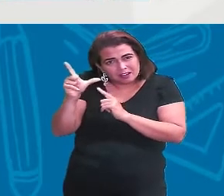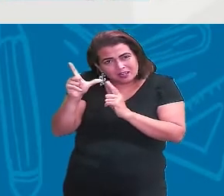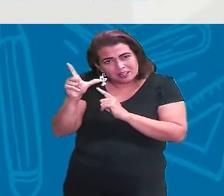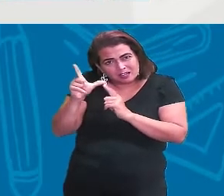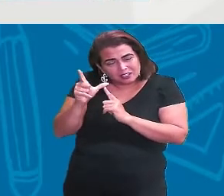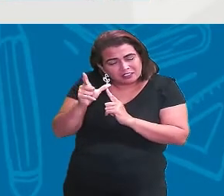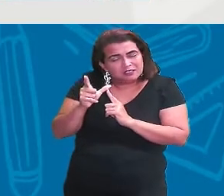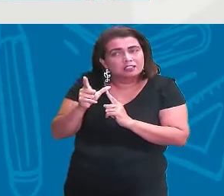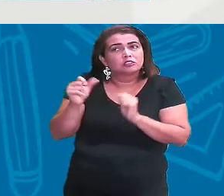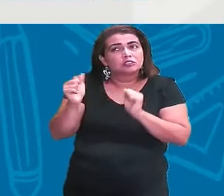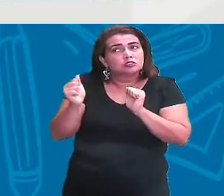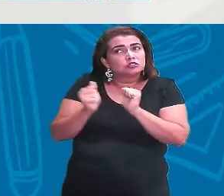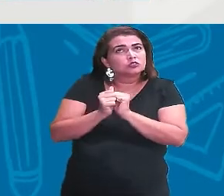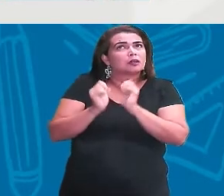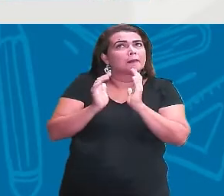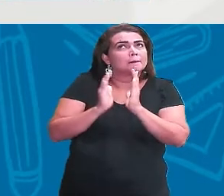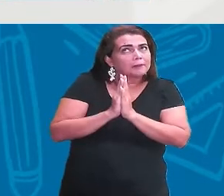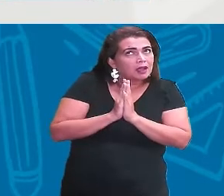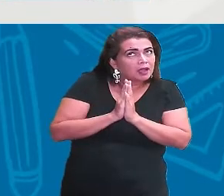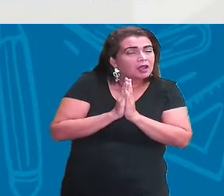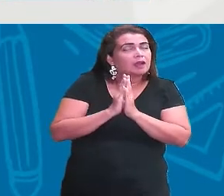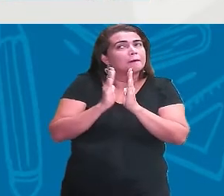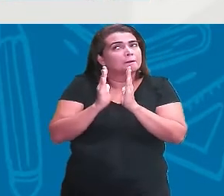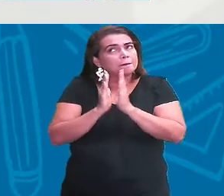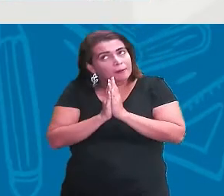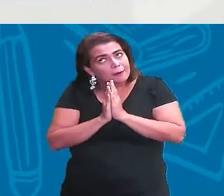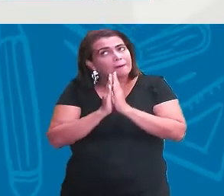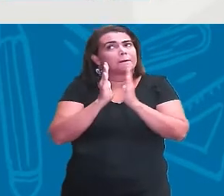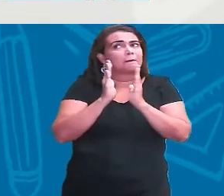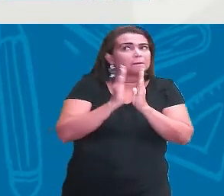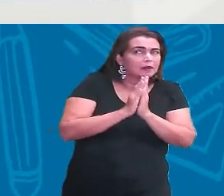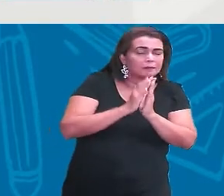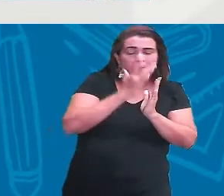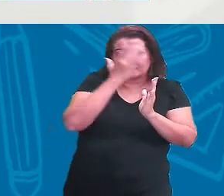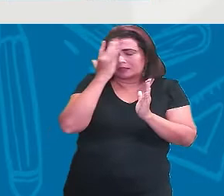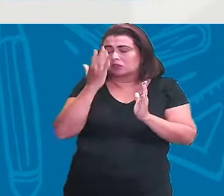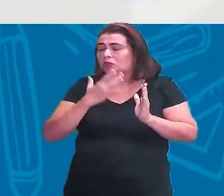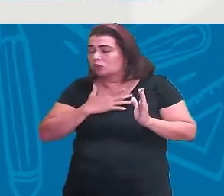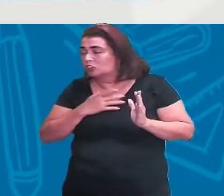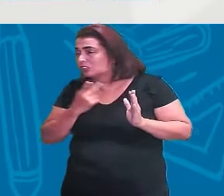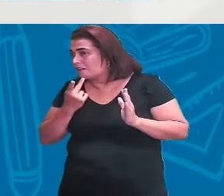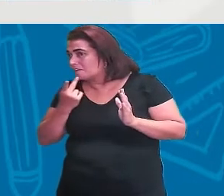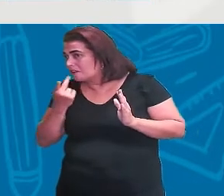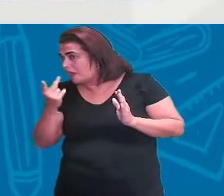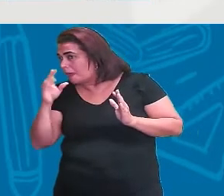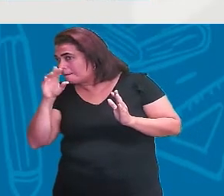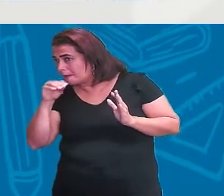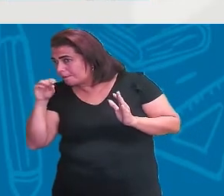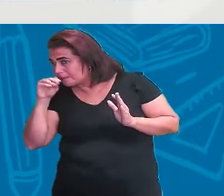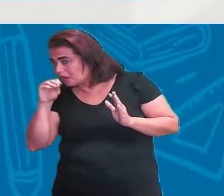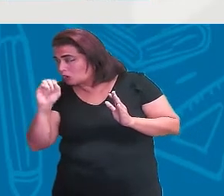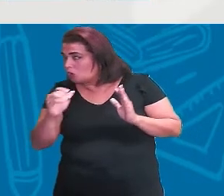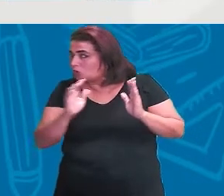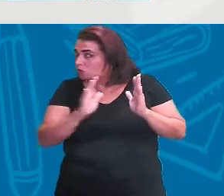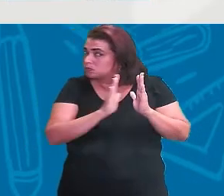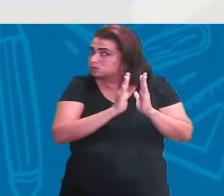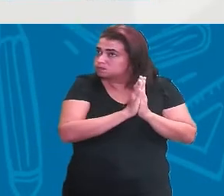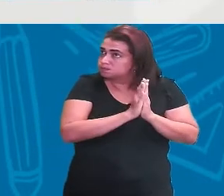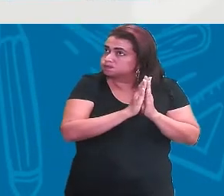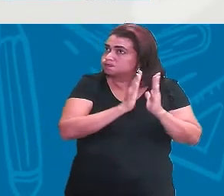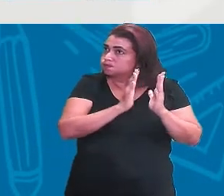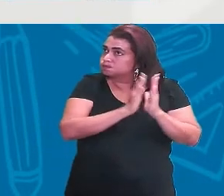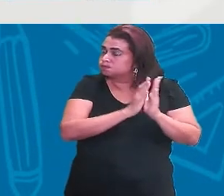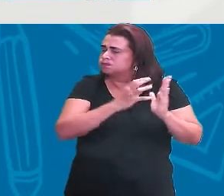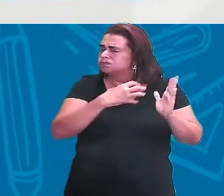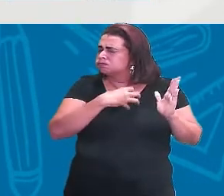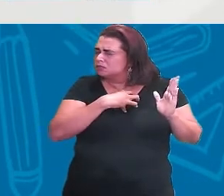fazendo esse som, tá? Quem acha melhor vai falando o som ou quem acha melhor vai batendo a palminha. De todo jeito